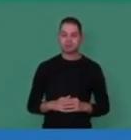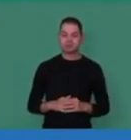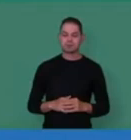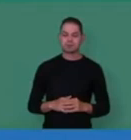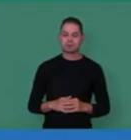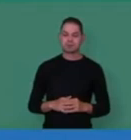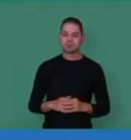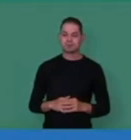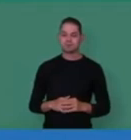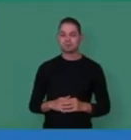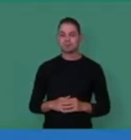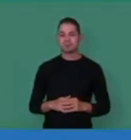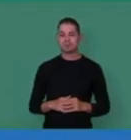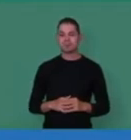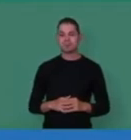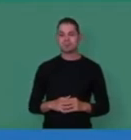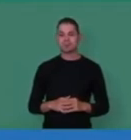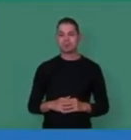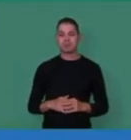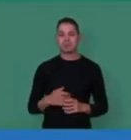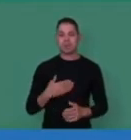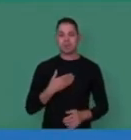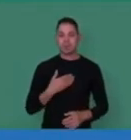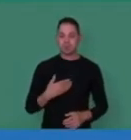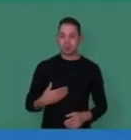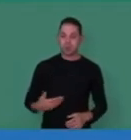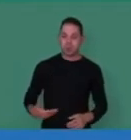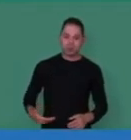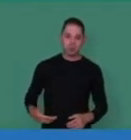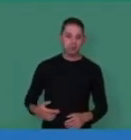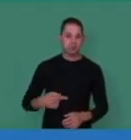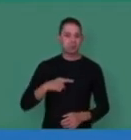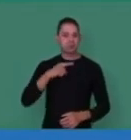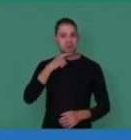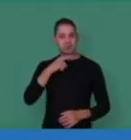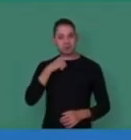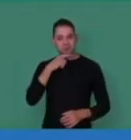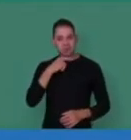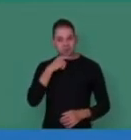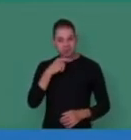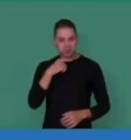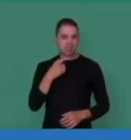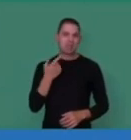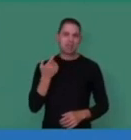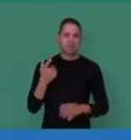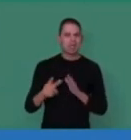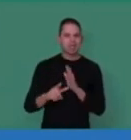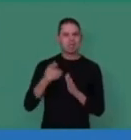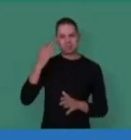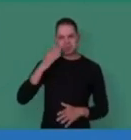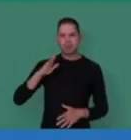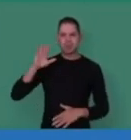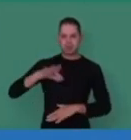cada dia o governo, ao não apresentar, a não conseguir entregar a picanha que prometeu,